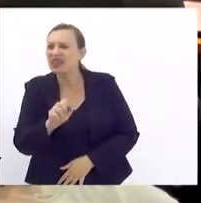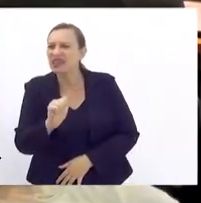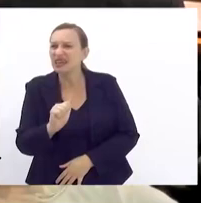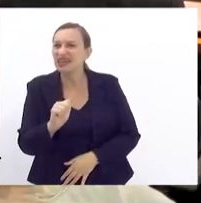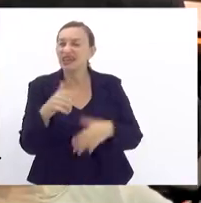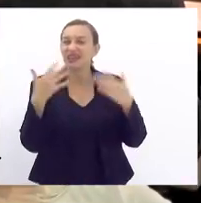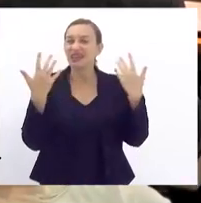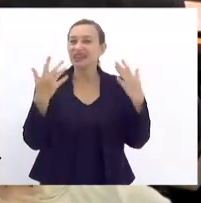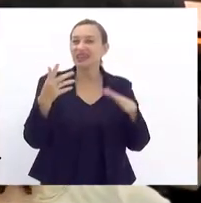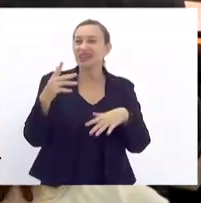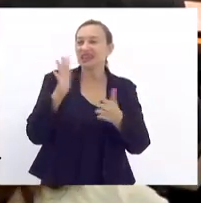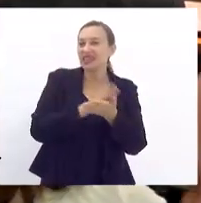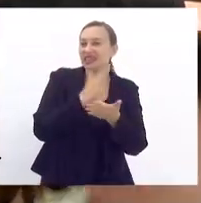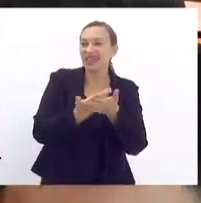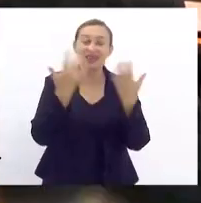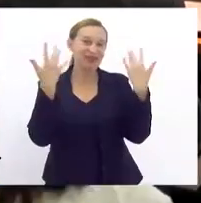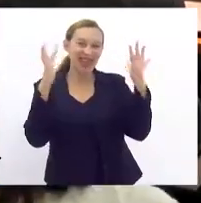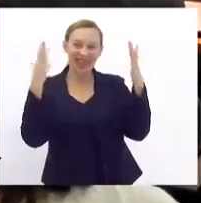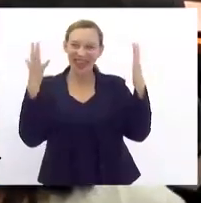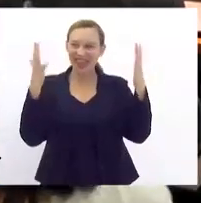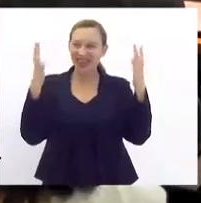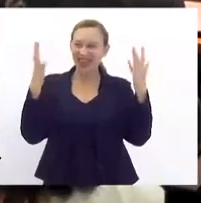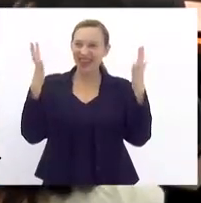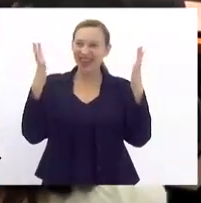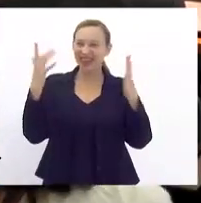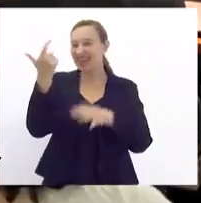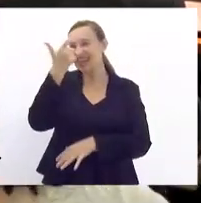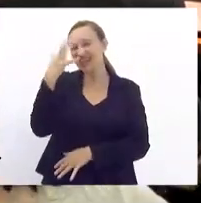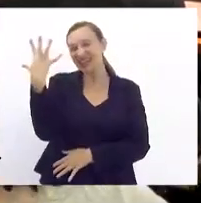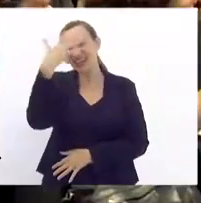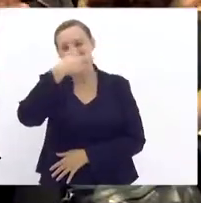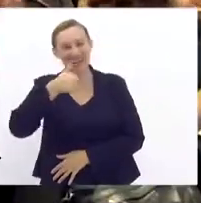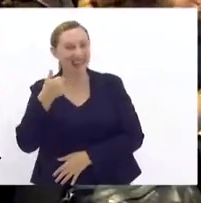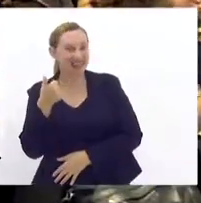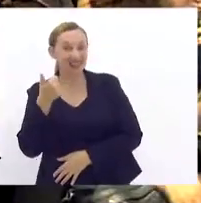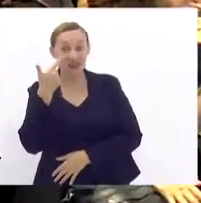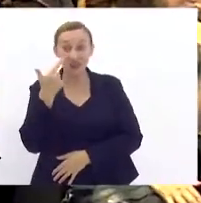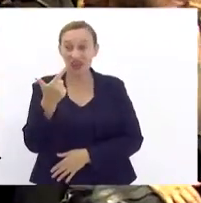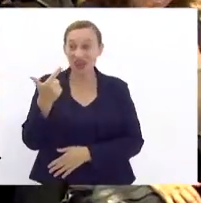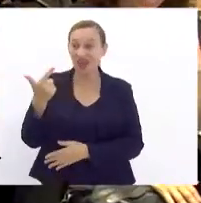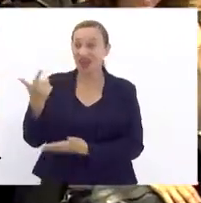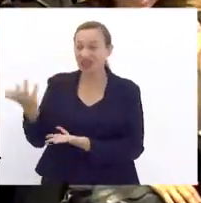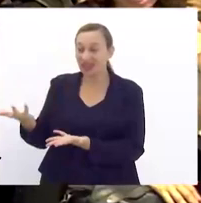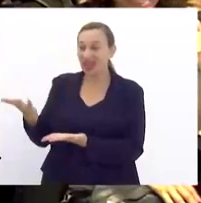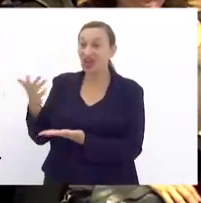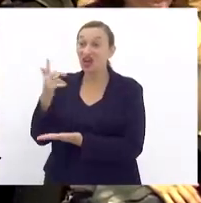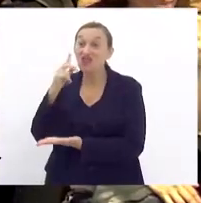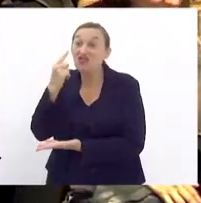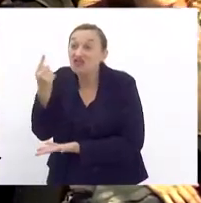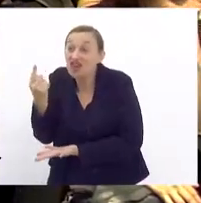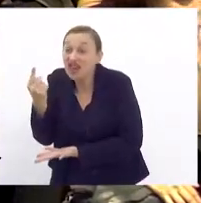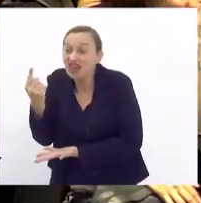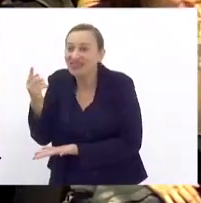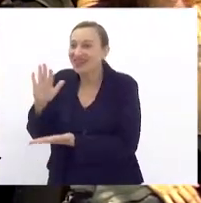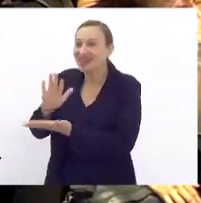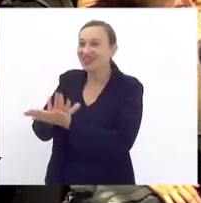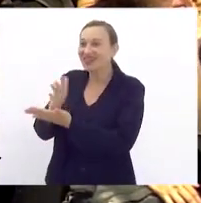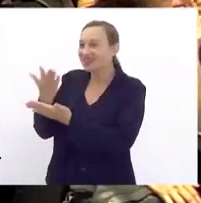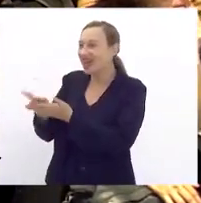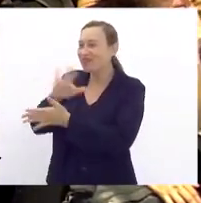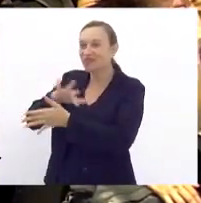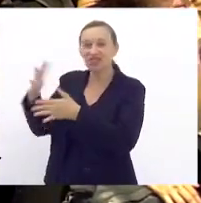de moça linda imagina para todos que estão aqui ouvindo com os olhos que beleza